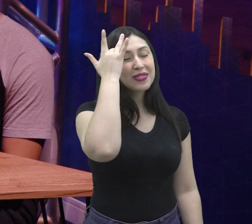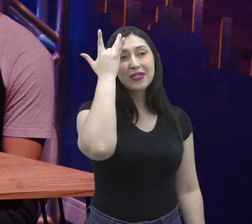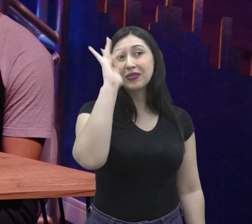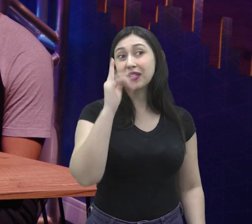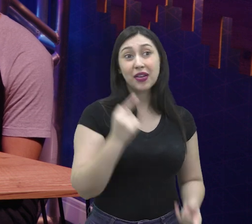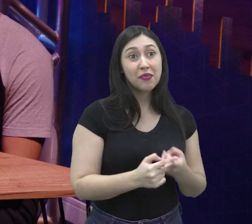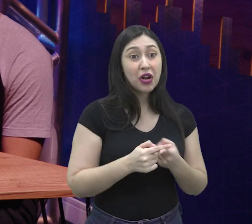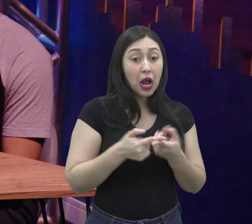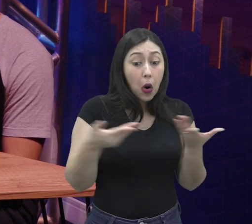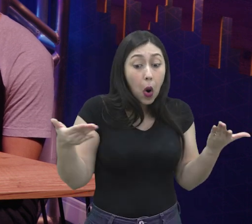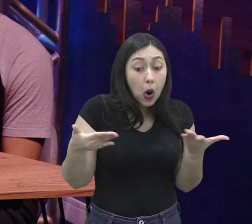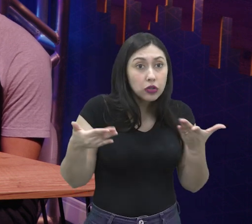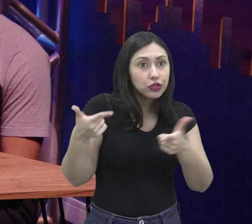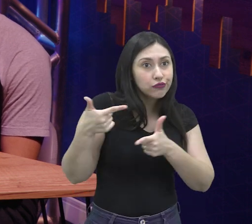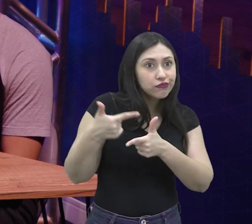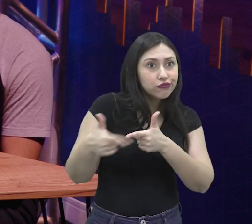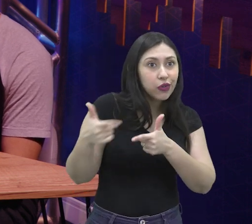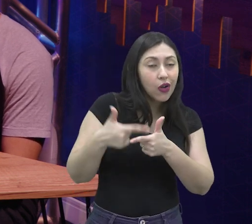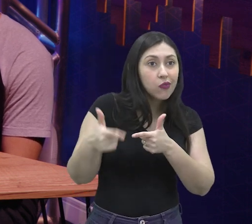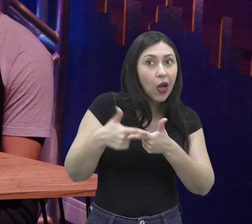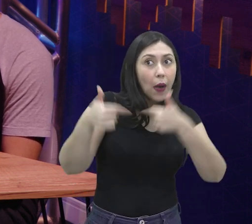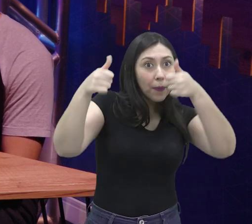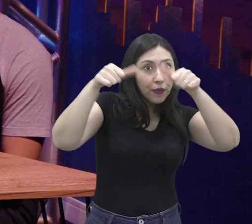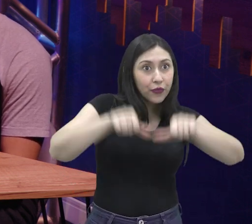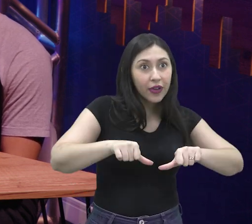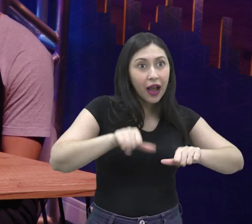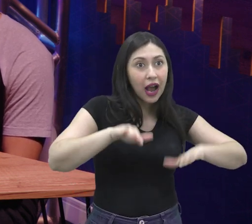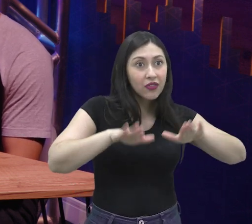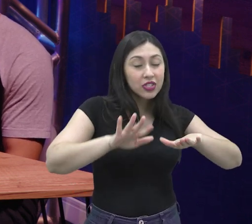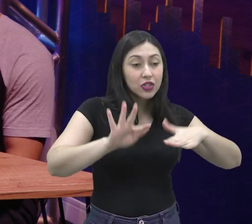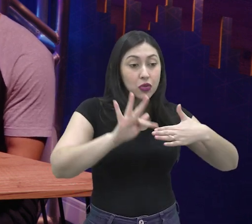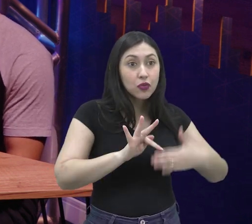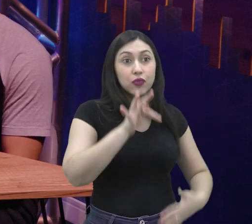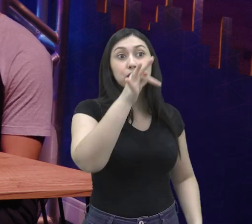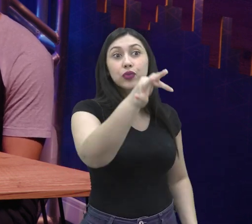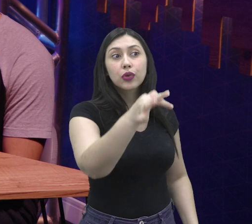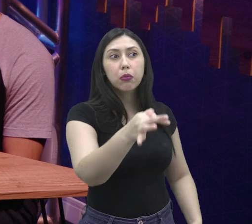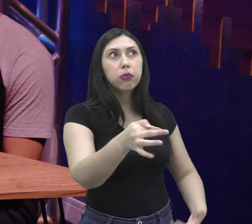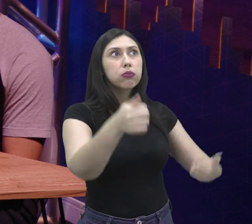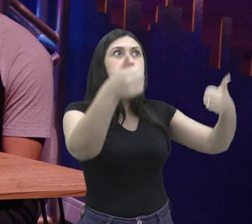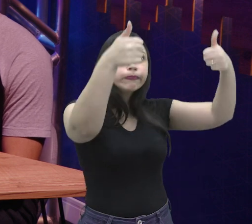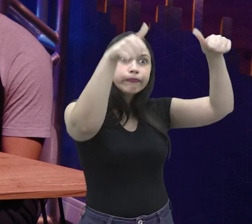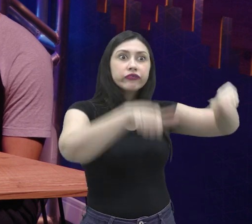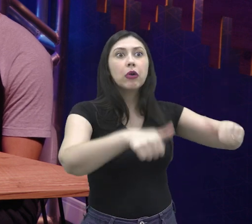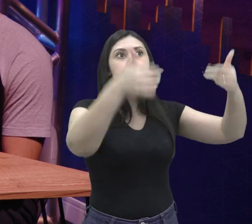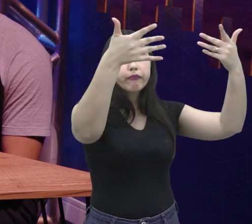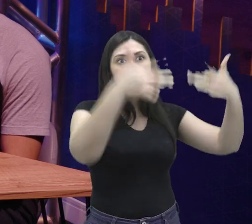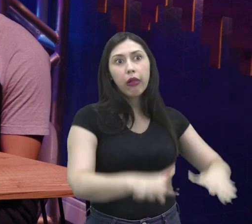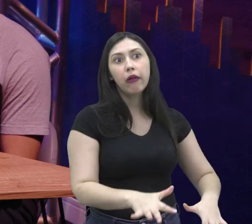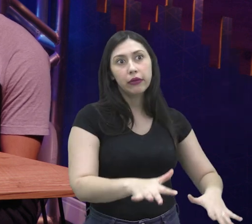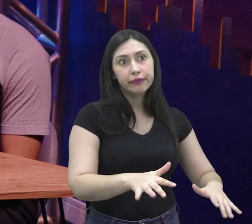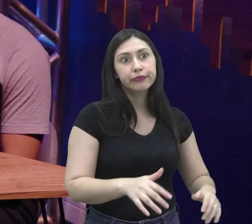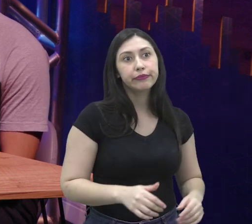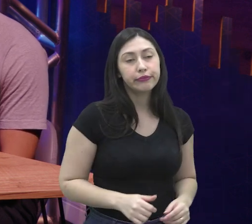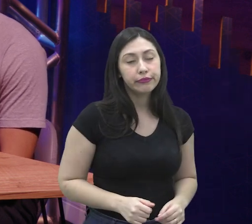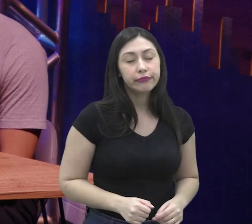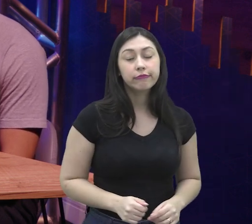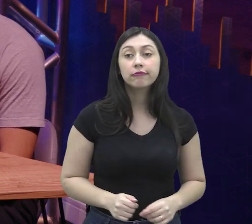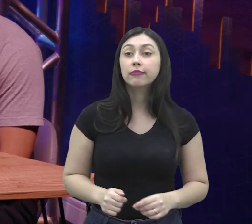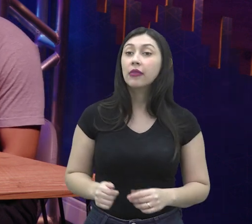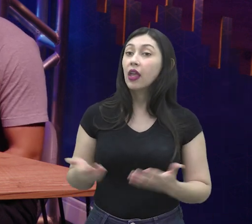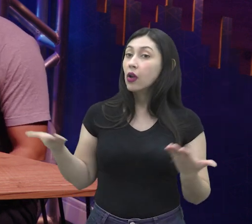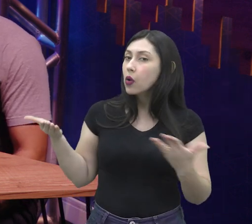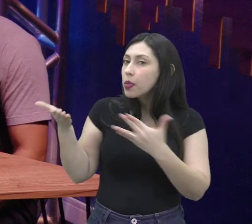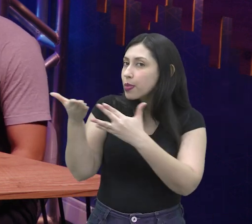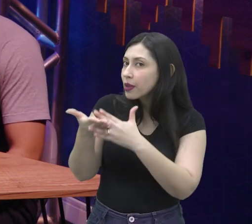porque a gente ainda está enfrentando isso e talvez só mais lá para frente a gente realmente veja, né? O que vai acontecer.